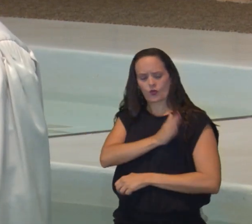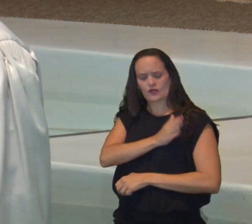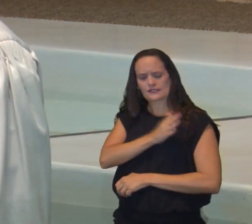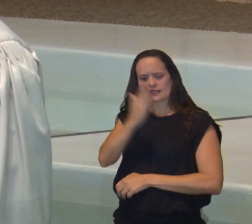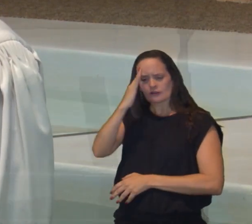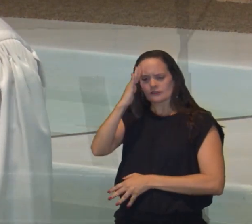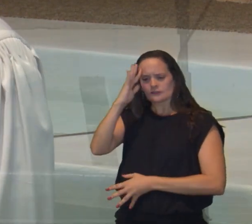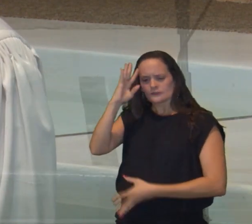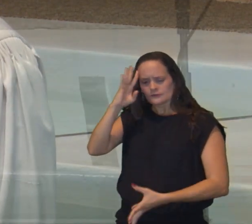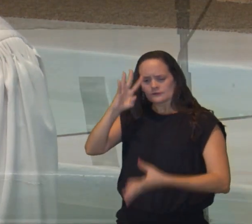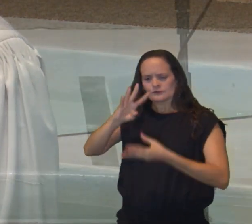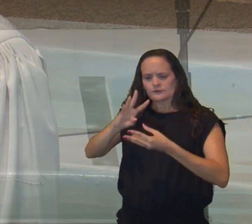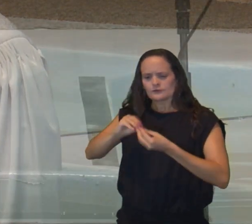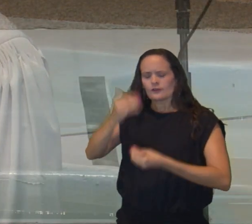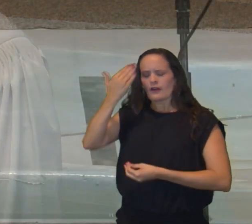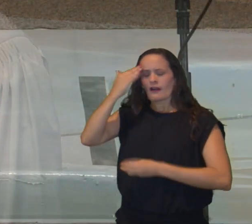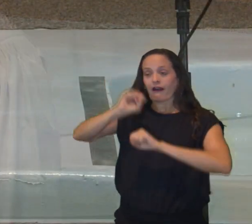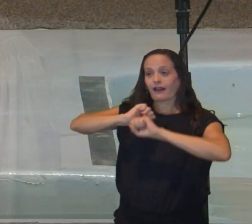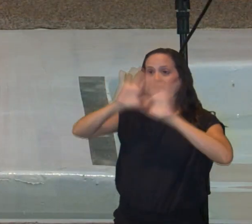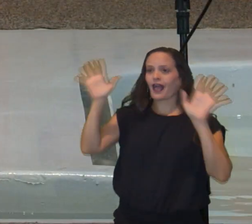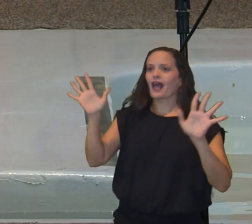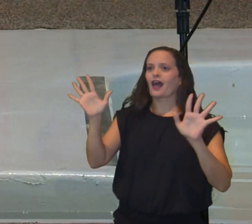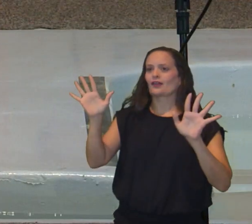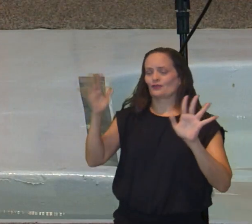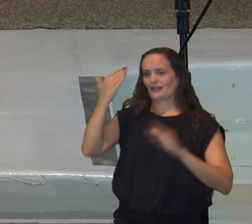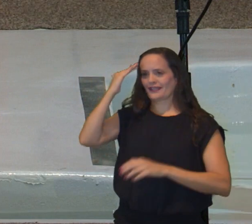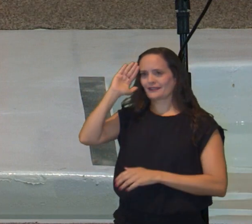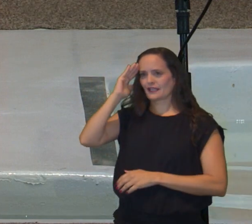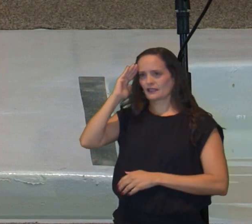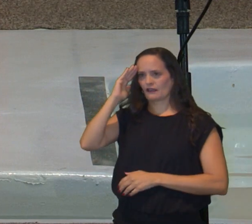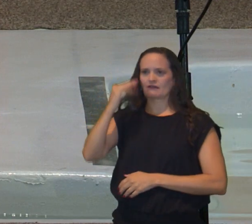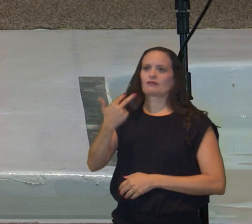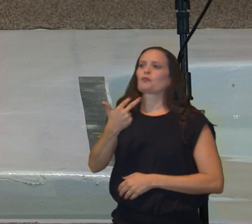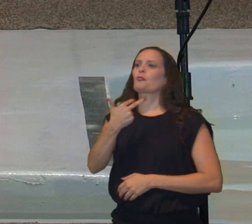Ele precisa fazer uma decisão. E ninguém pode levá-lo